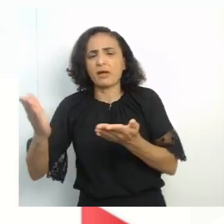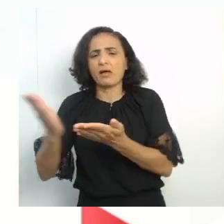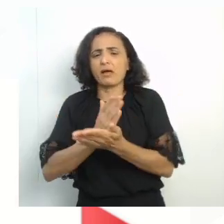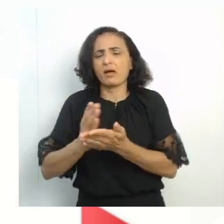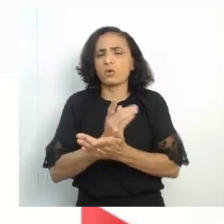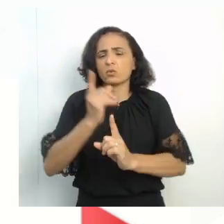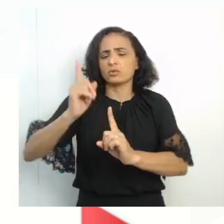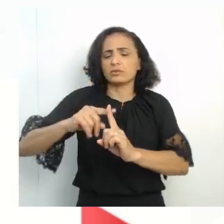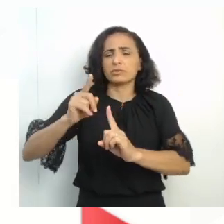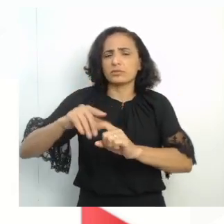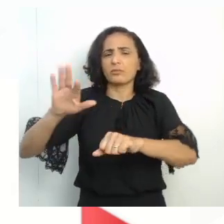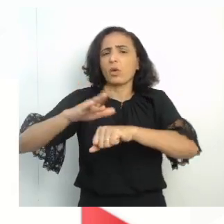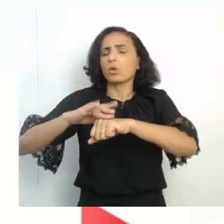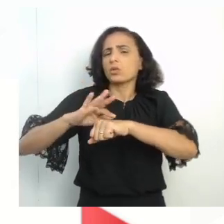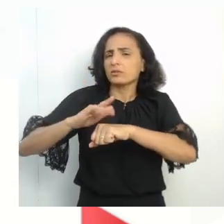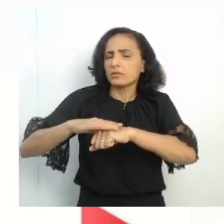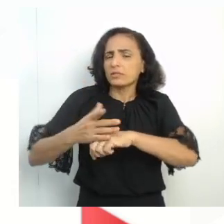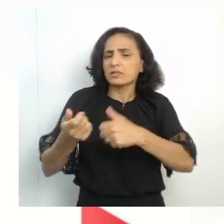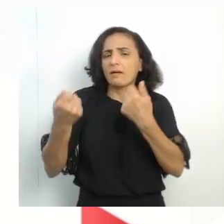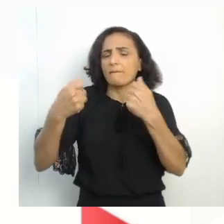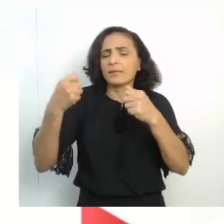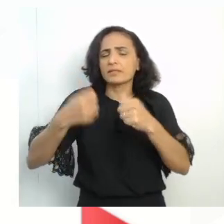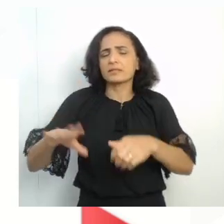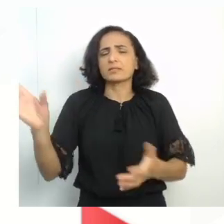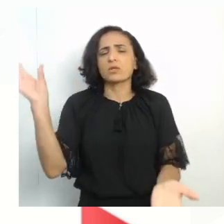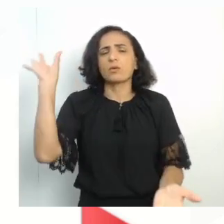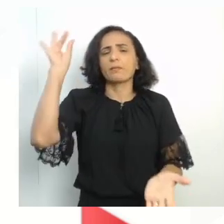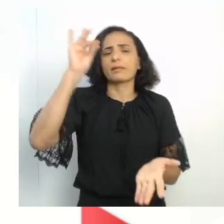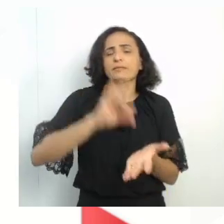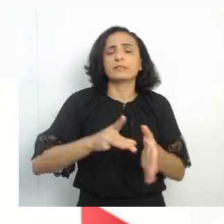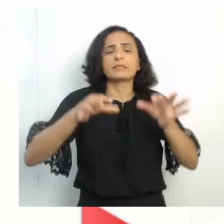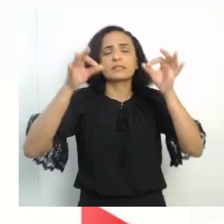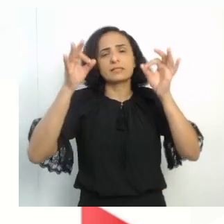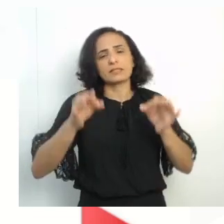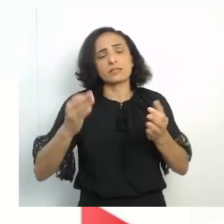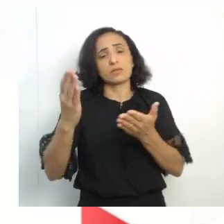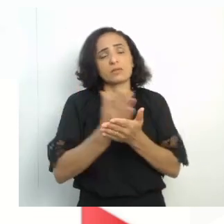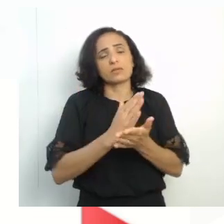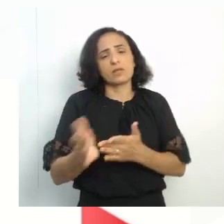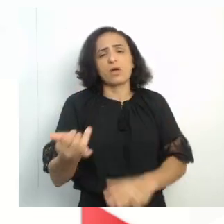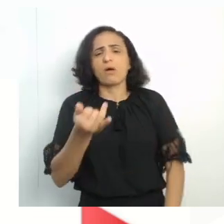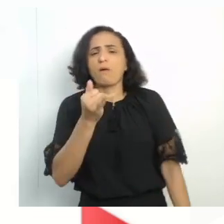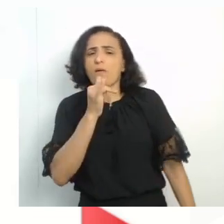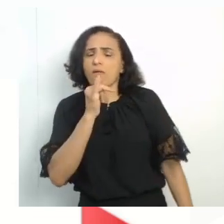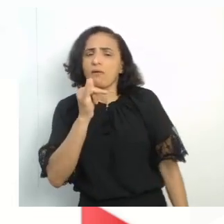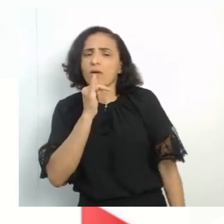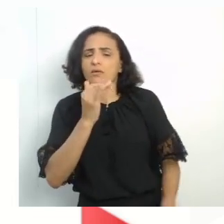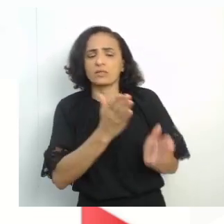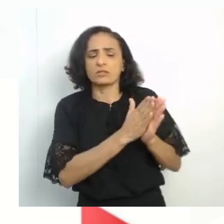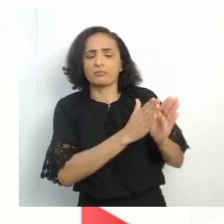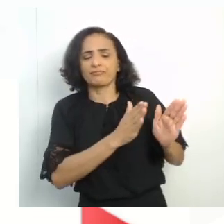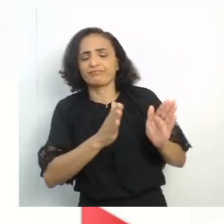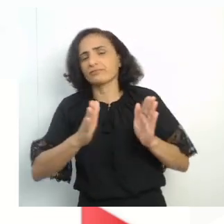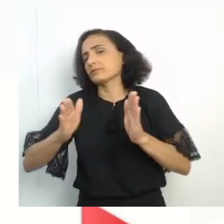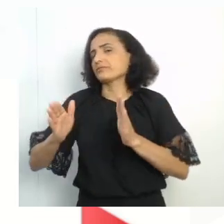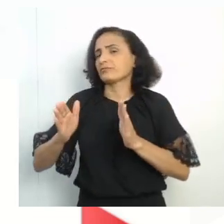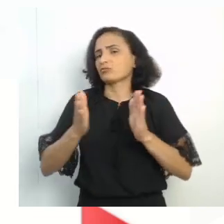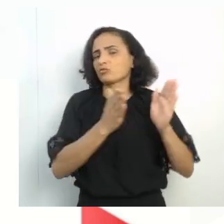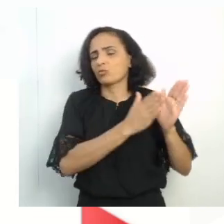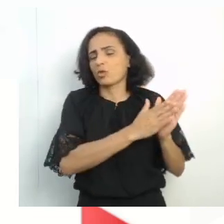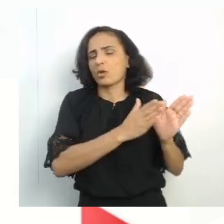de funções que são fisiológicas. Exemplos aí de tais reações que são